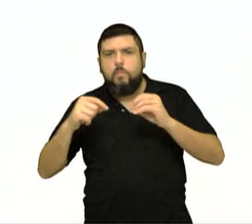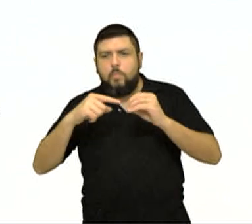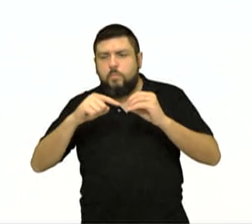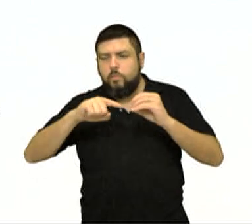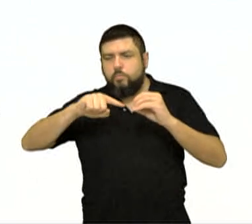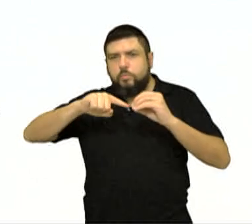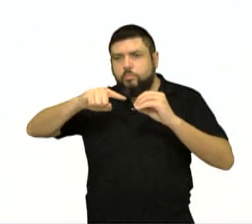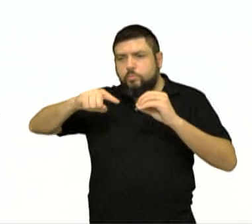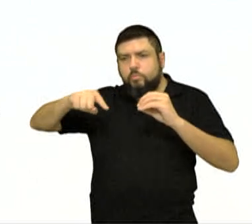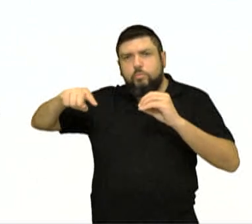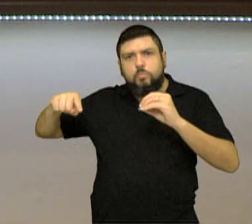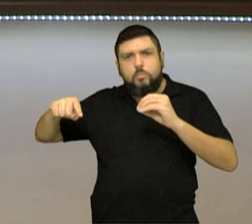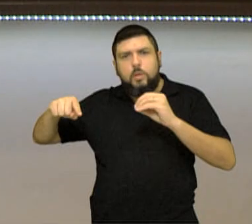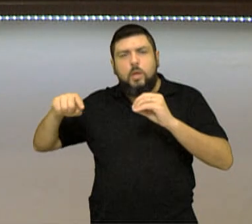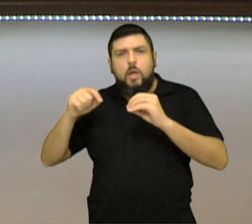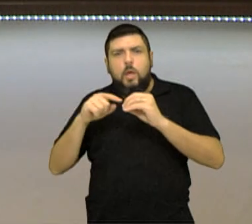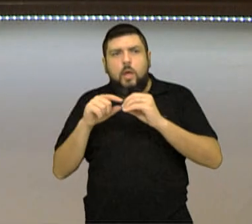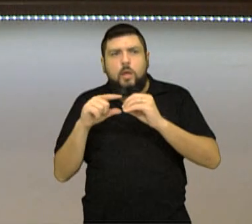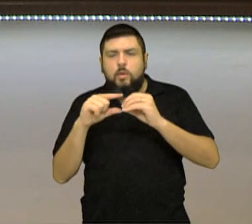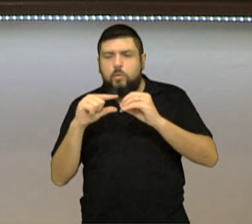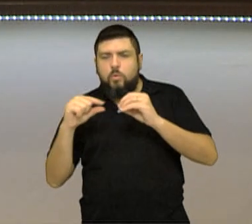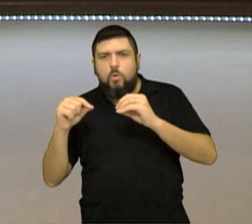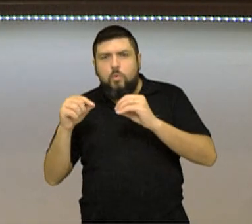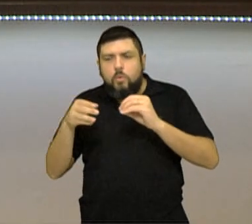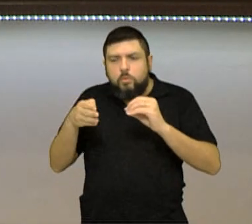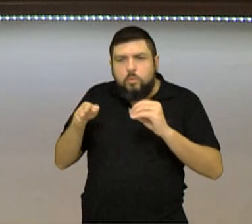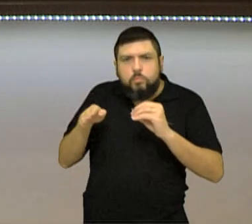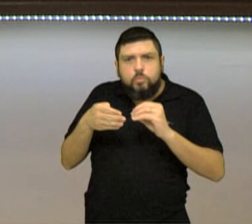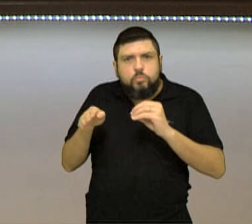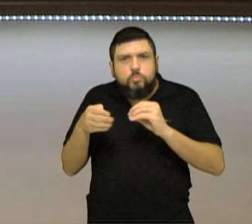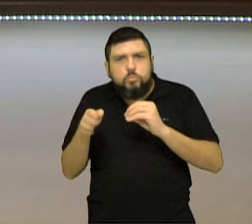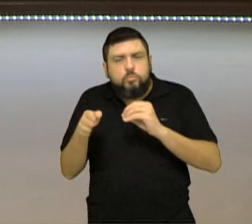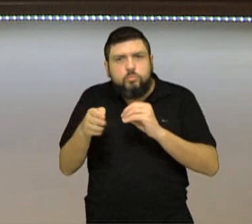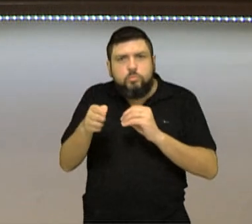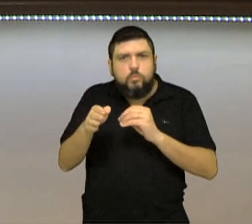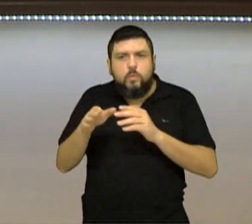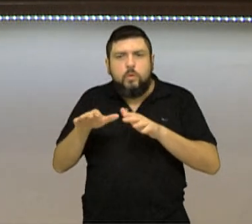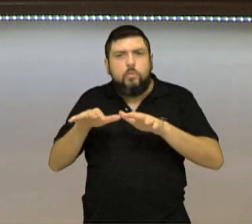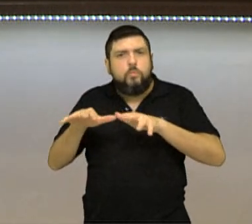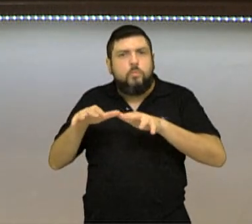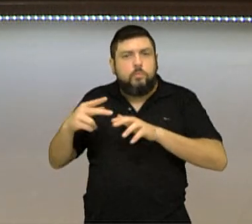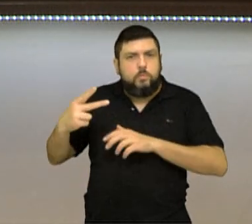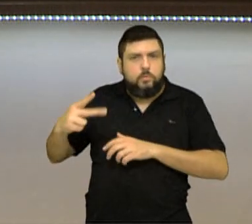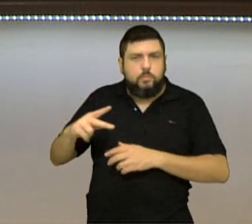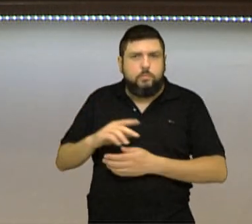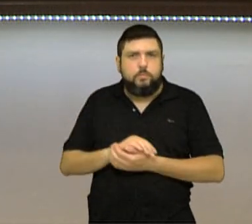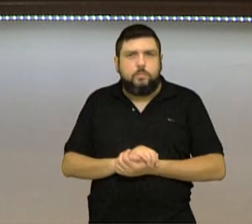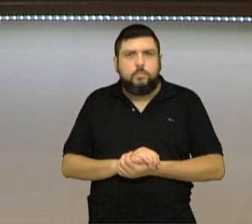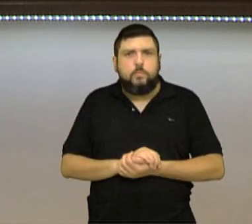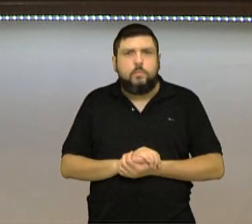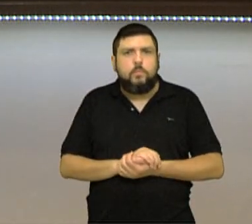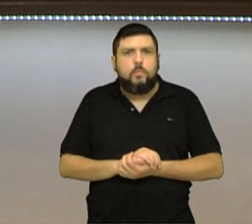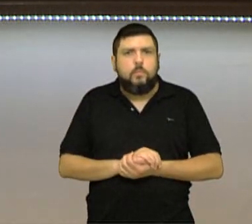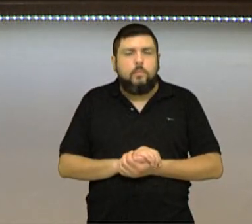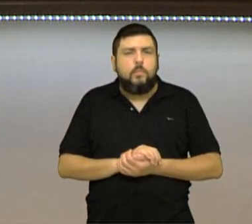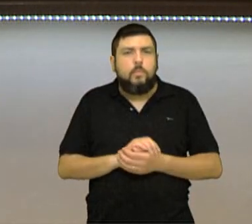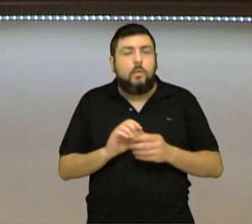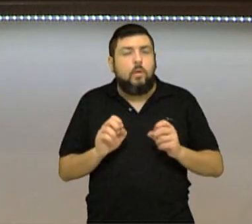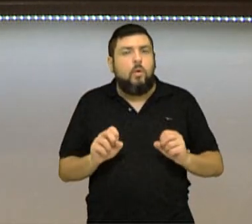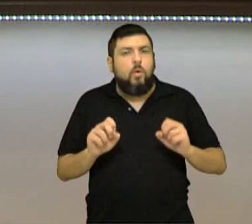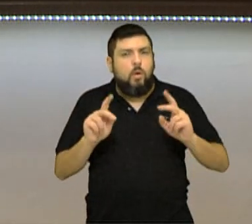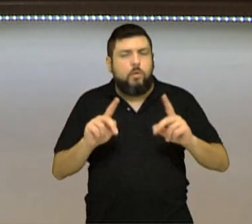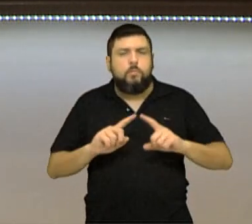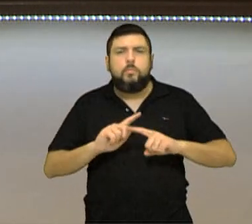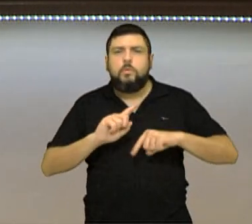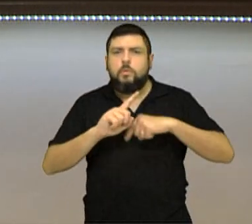ali, acoplada na célula, que gera o movimento do espermatozoide em si. Logicamente, né, após a